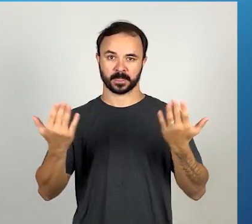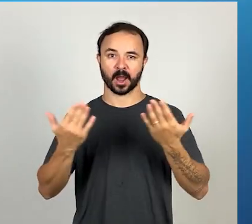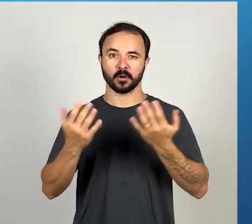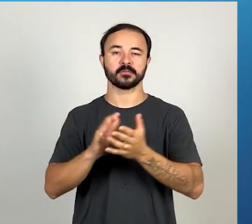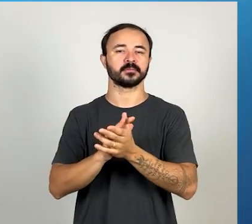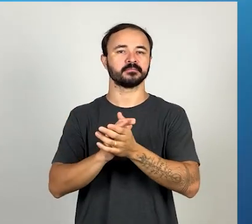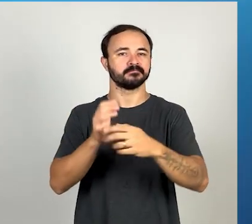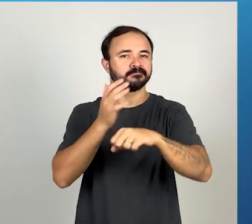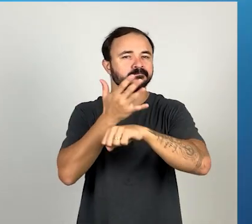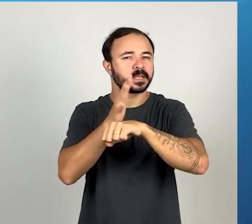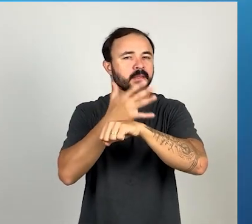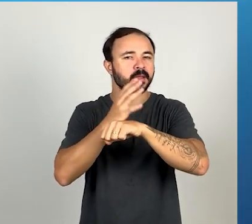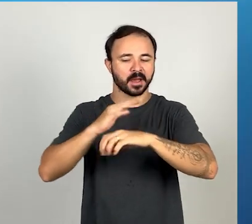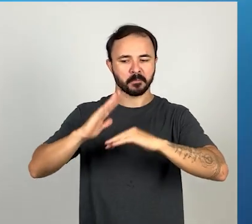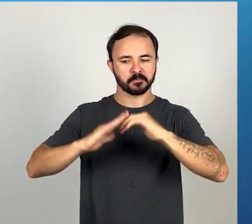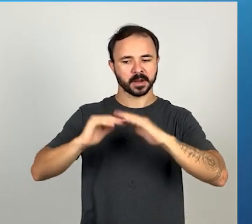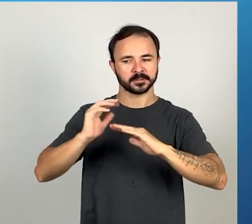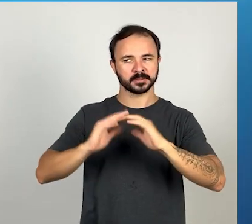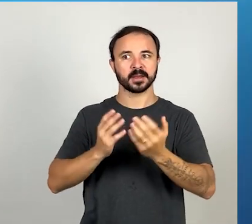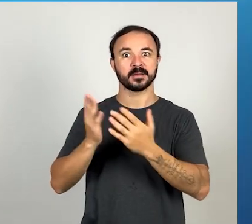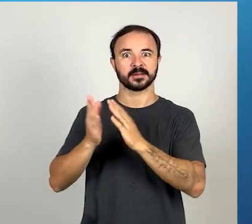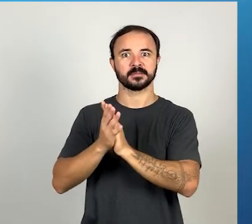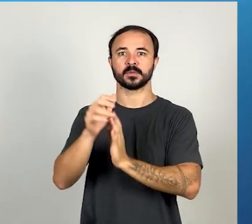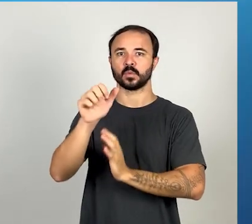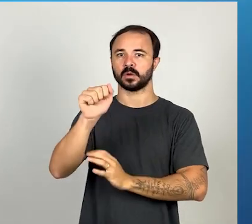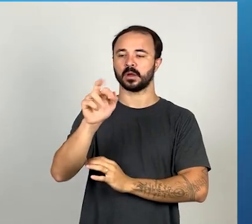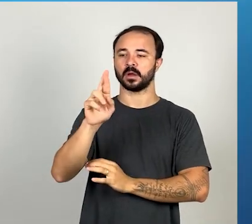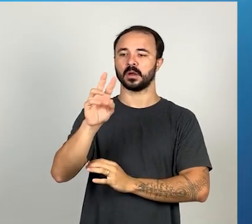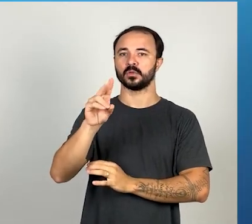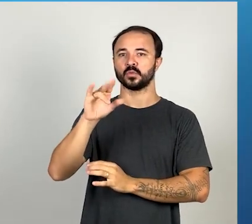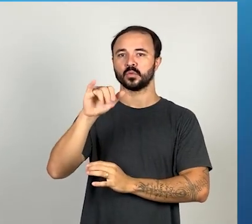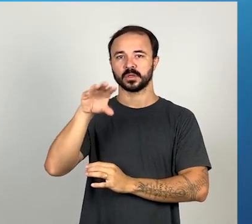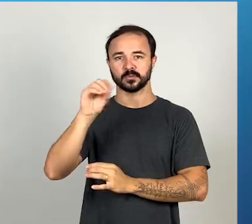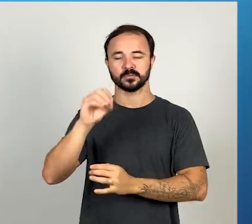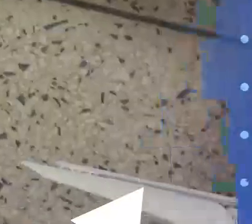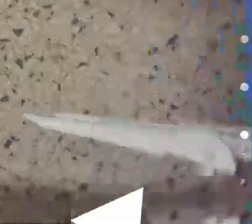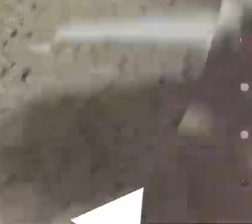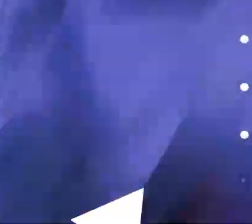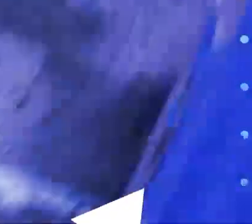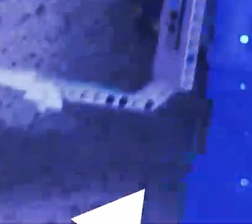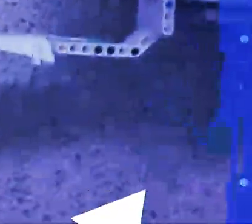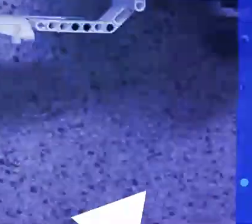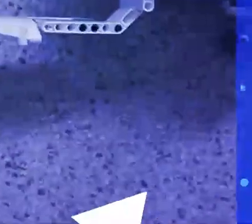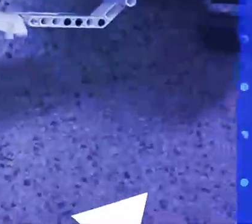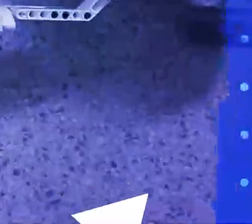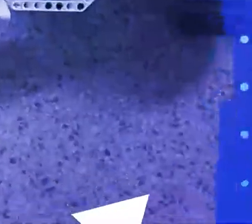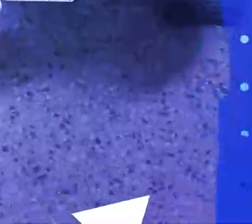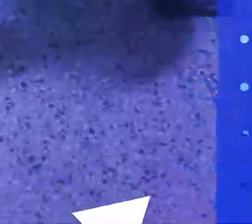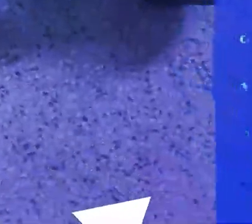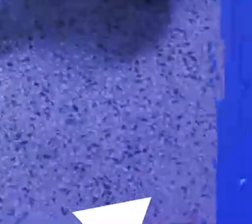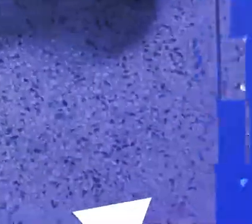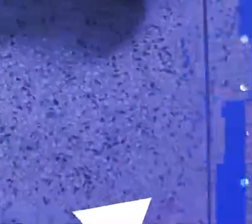E vamos então para a nossa prática envolvendo circuitos e a plataforma Arduino.